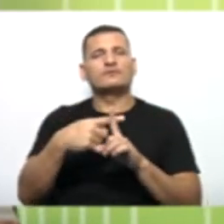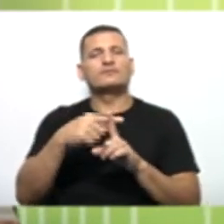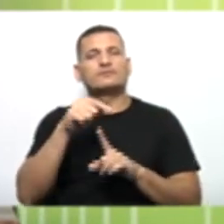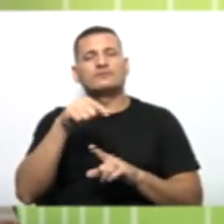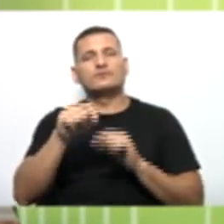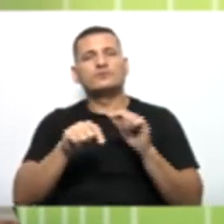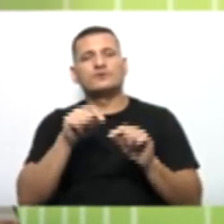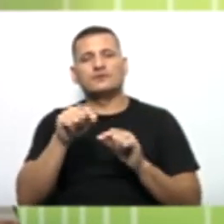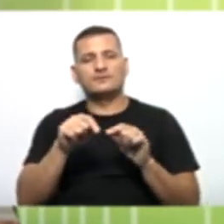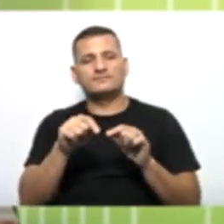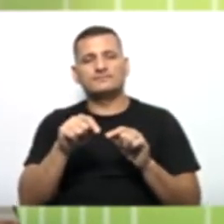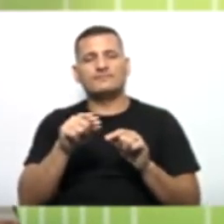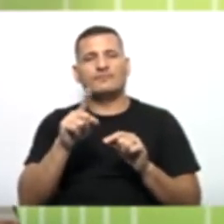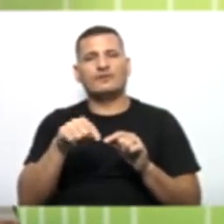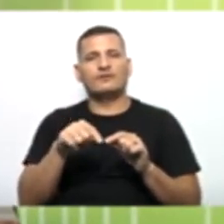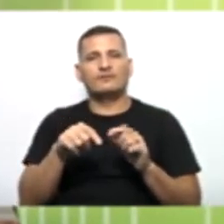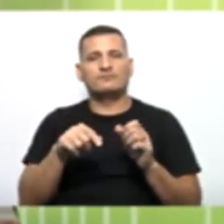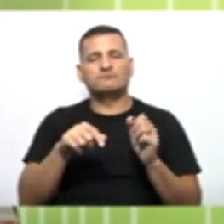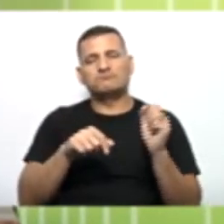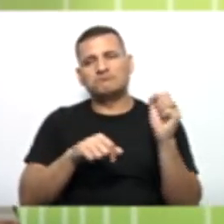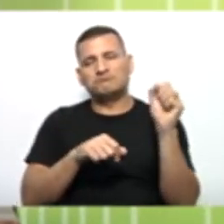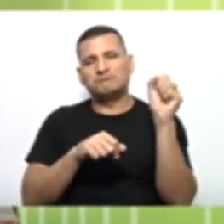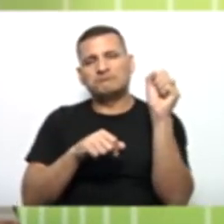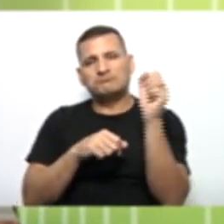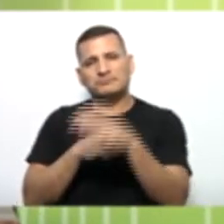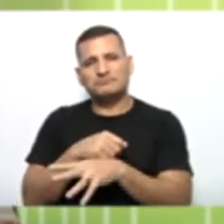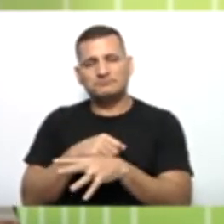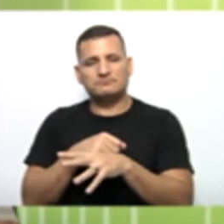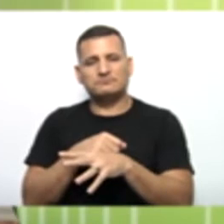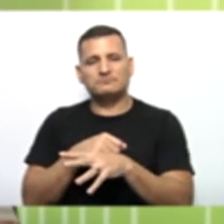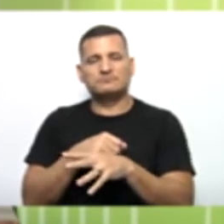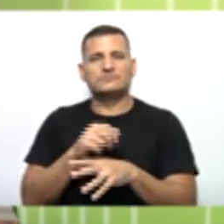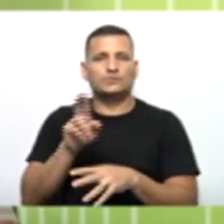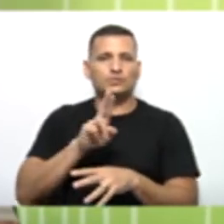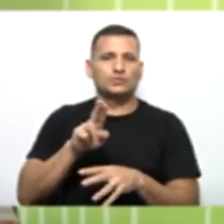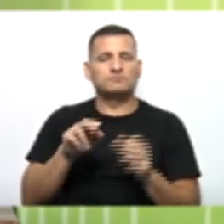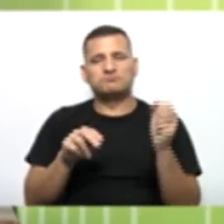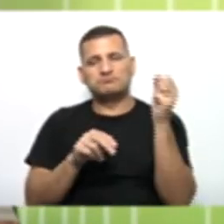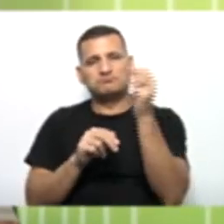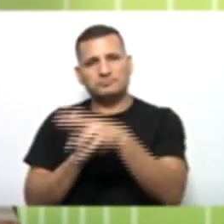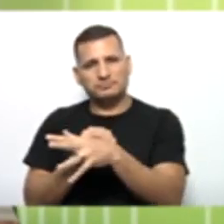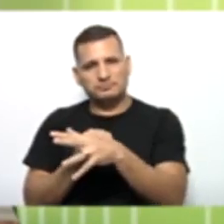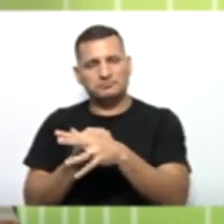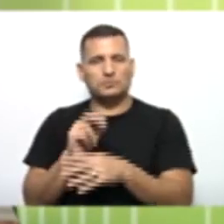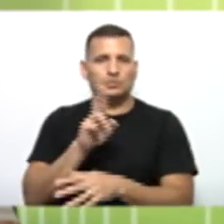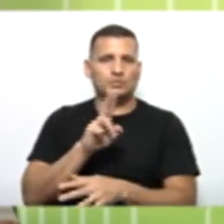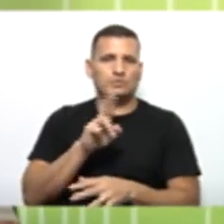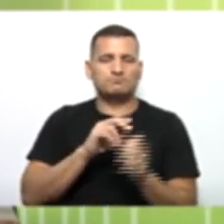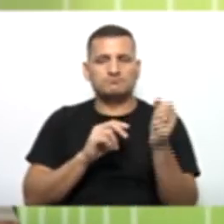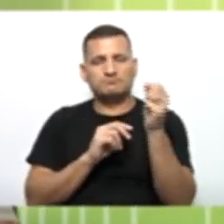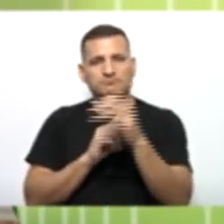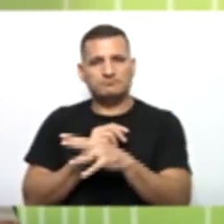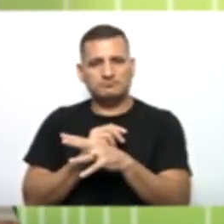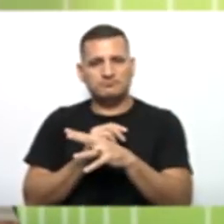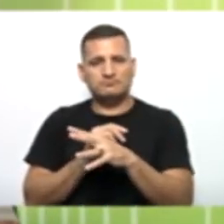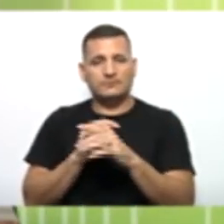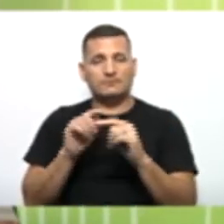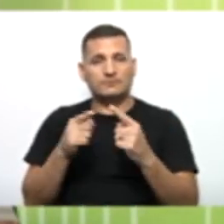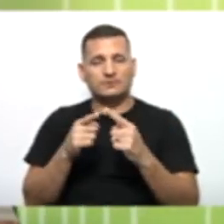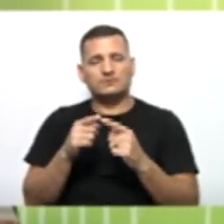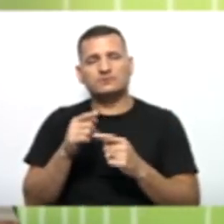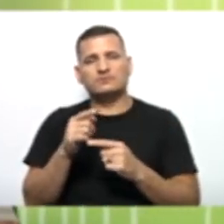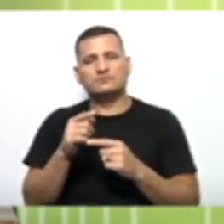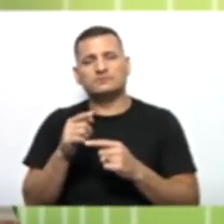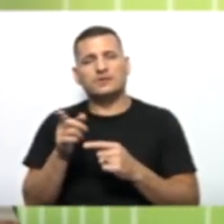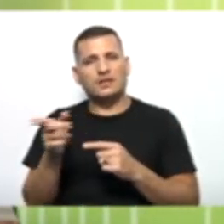PET é ser descartada. Você utiliza e pode descartar. Mas, para que isso seja possível,